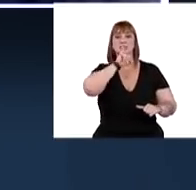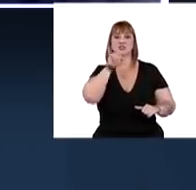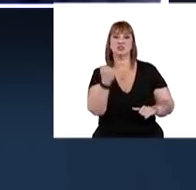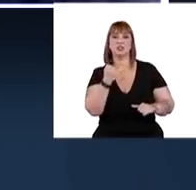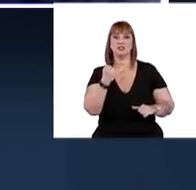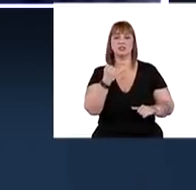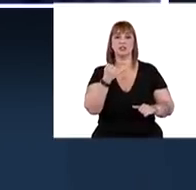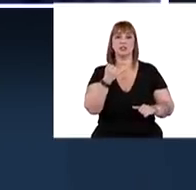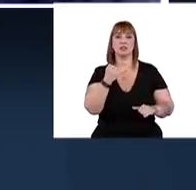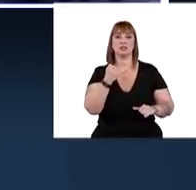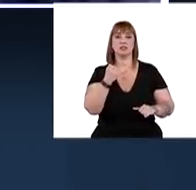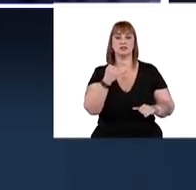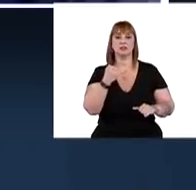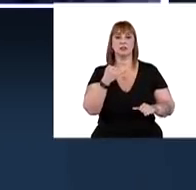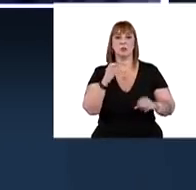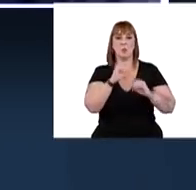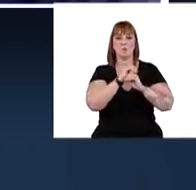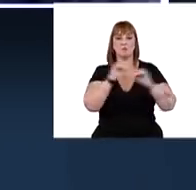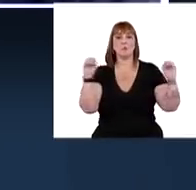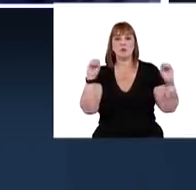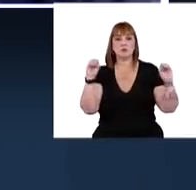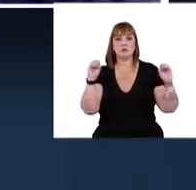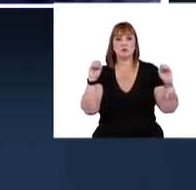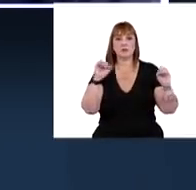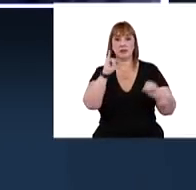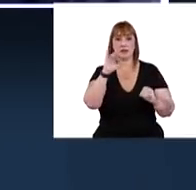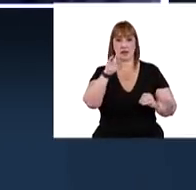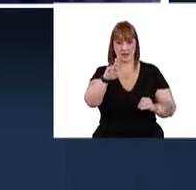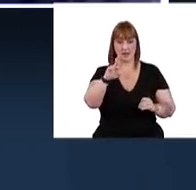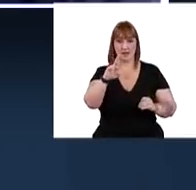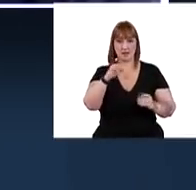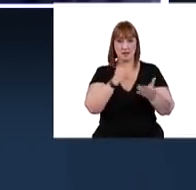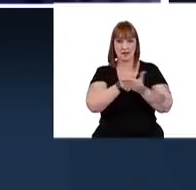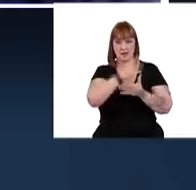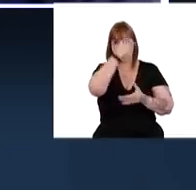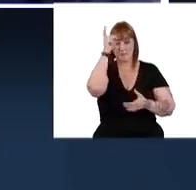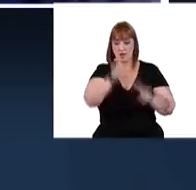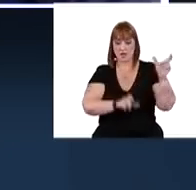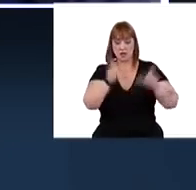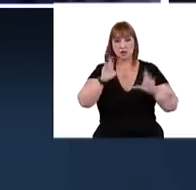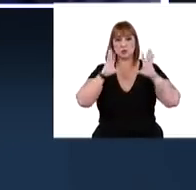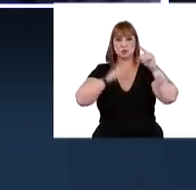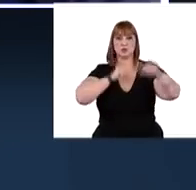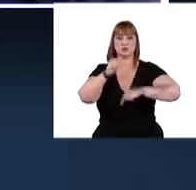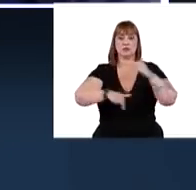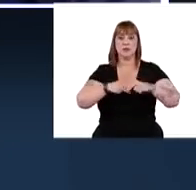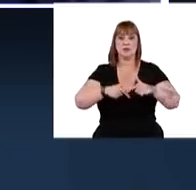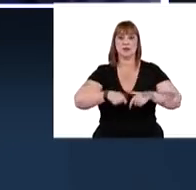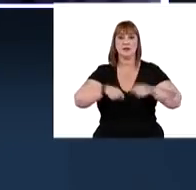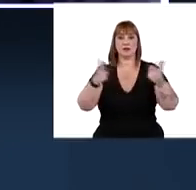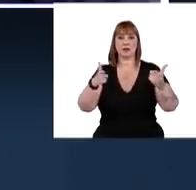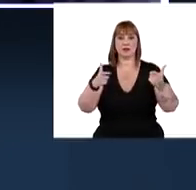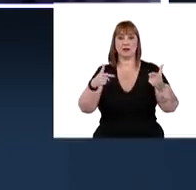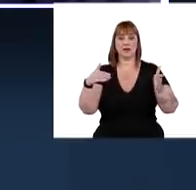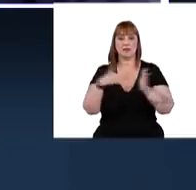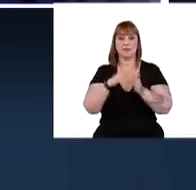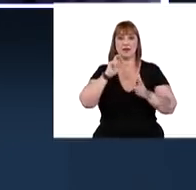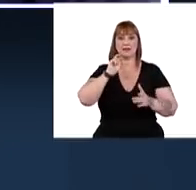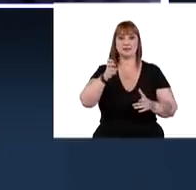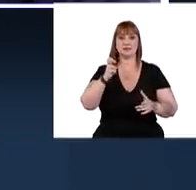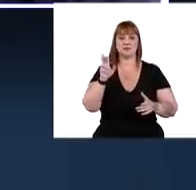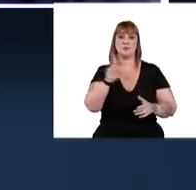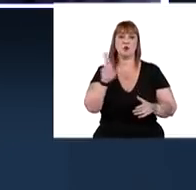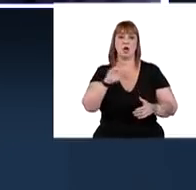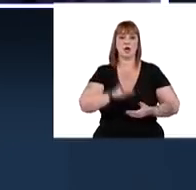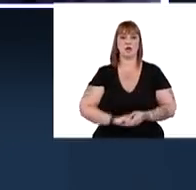vamos isentar do imposto de renda da pessoa física todo trabalhador que gasta até R$5.000.